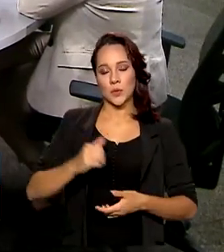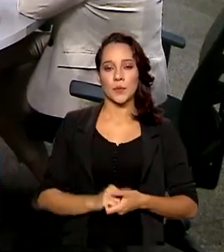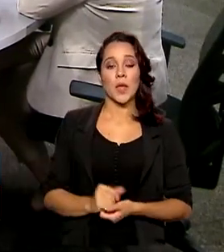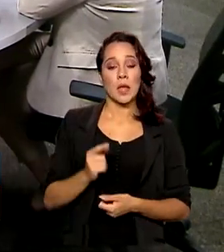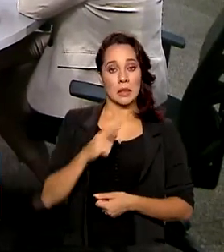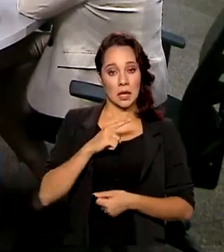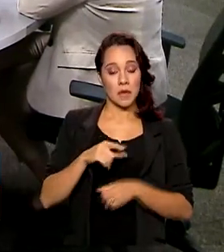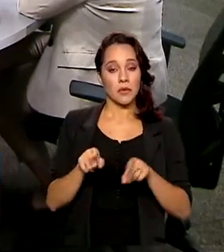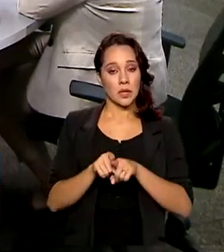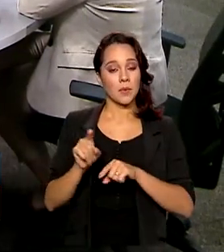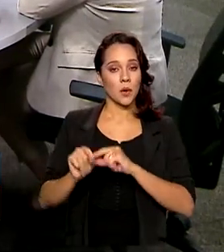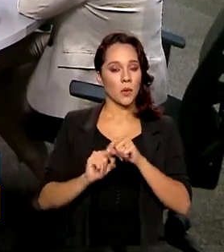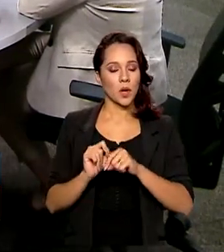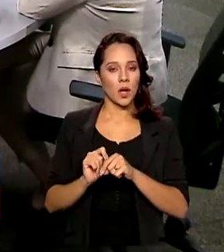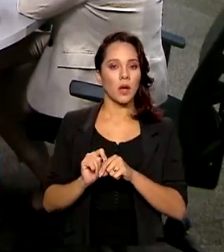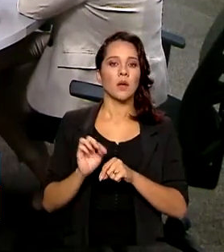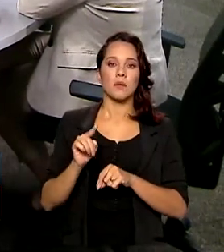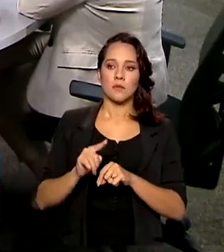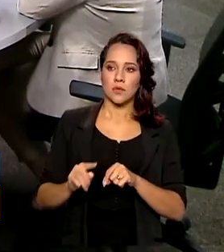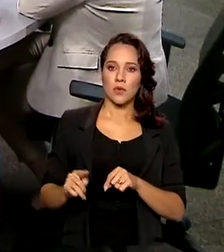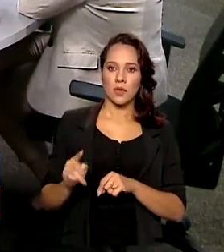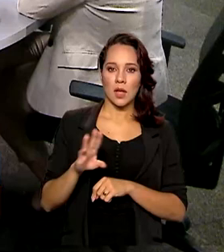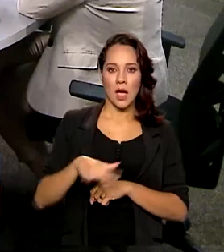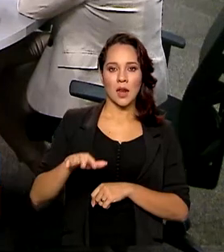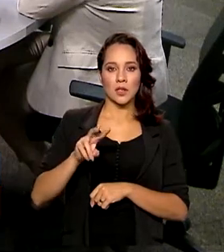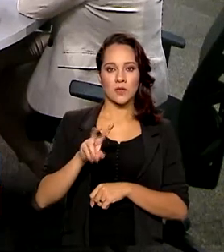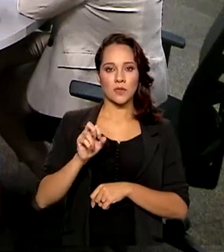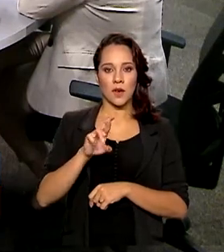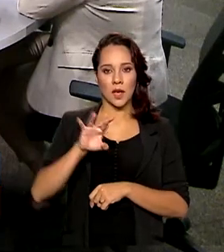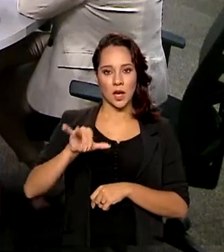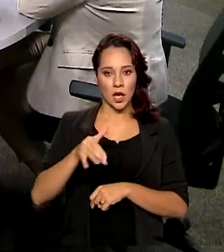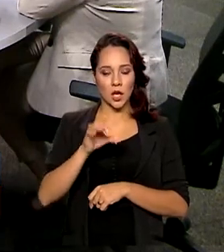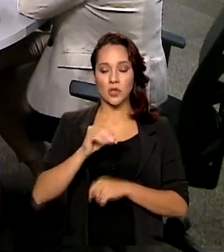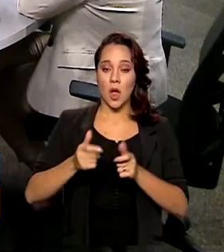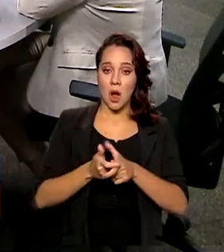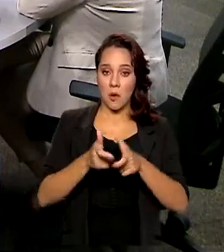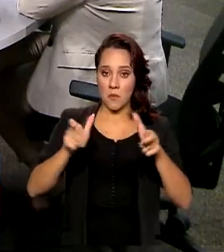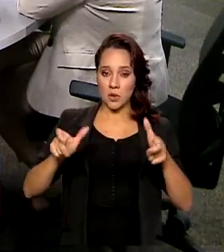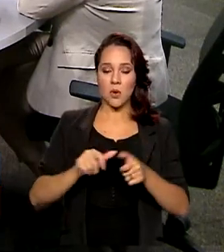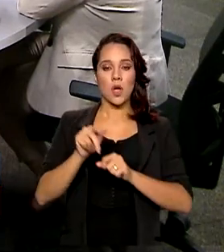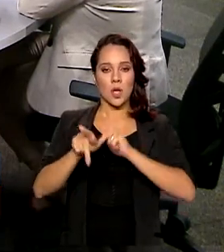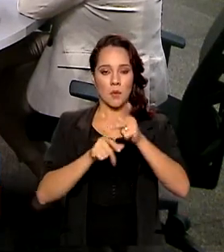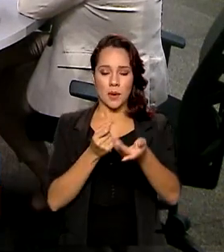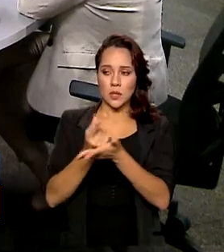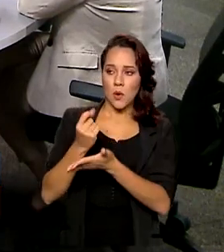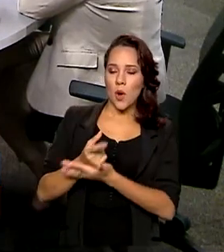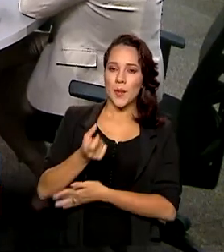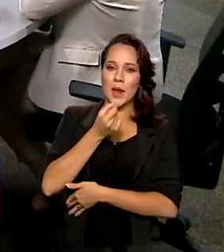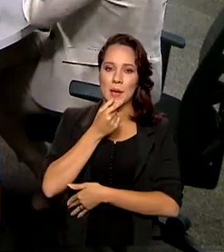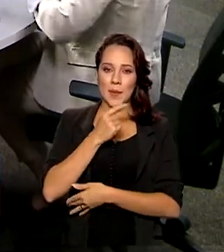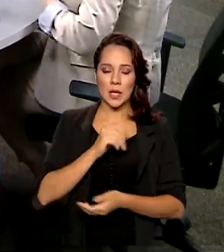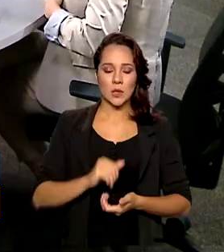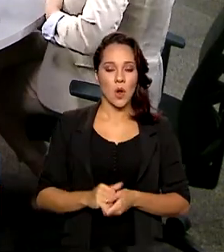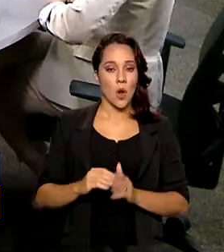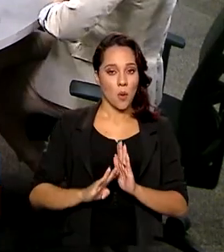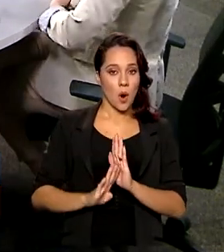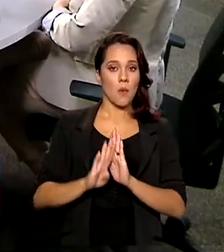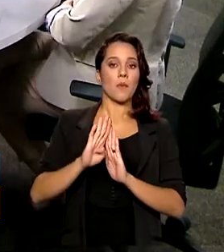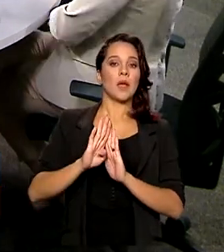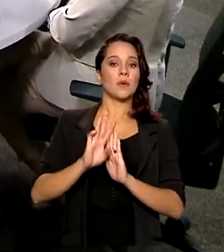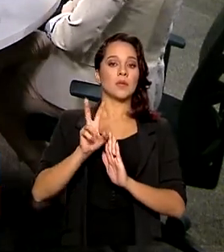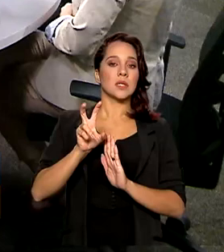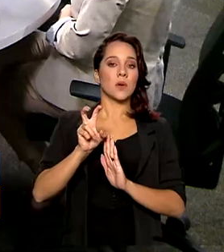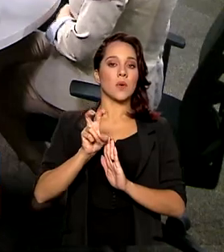Foi registrado também um aquecimento no varejo, onde a população em geral compra esses remédios. O aumento foi